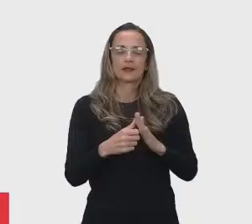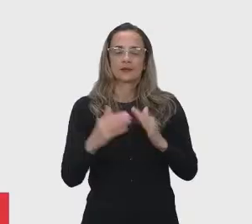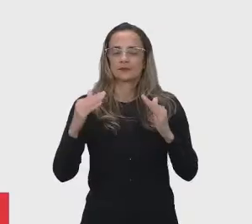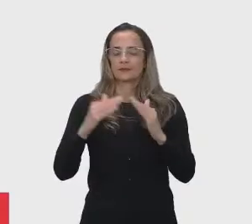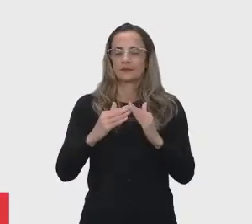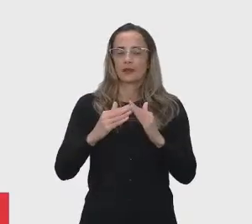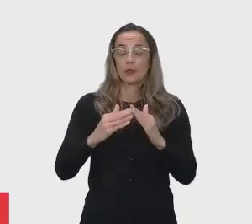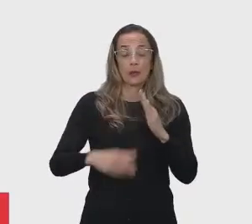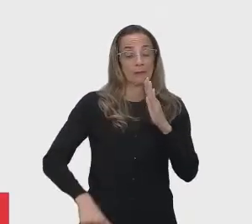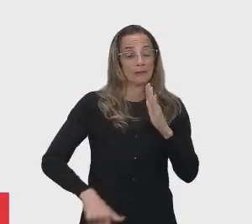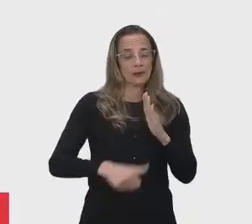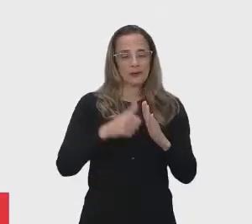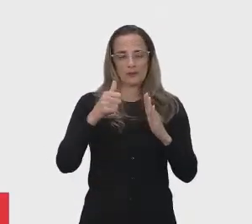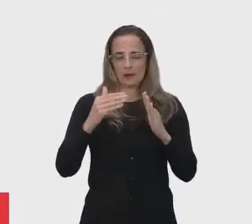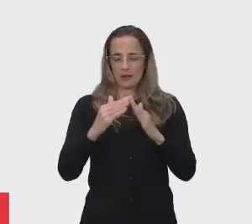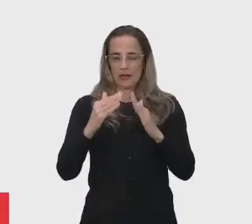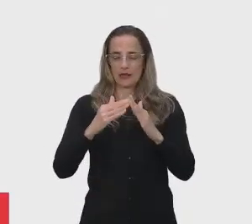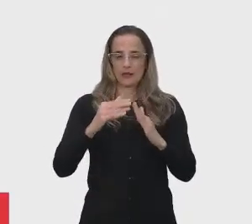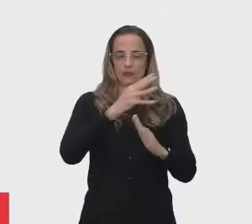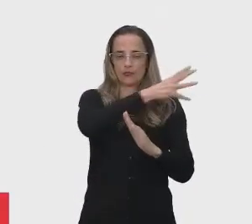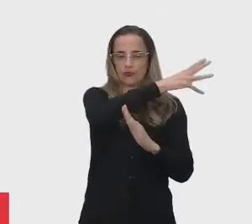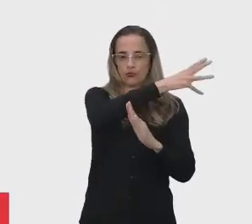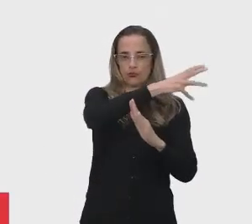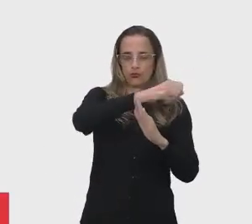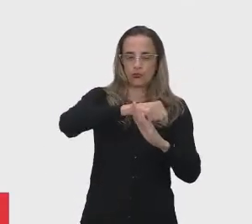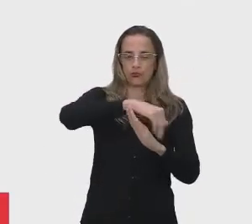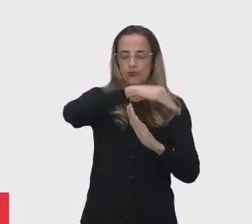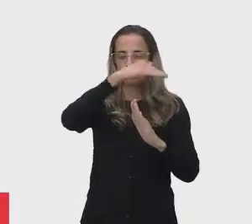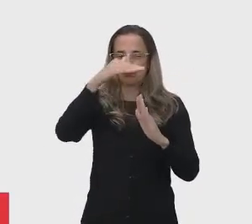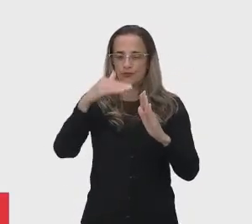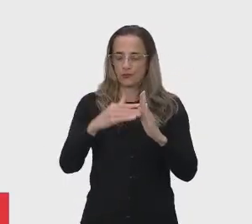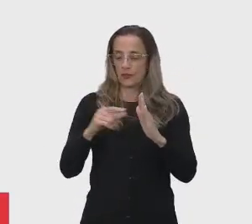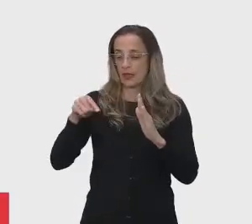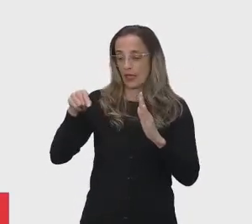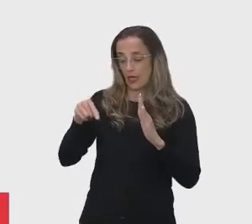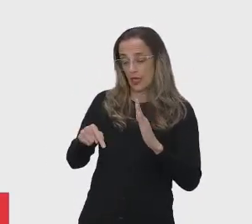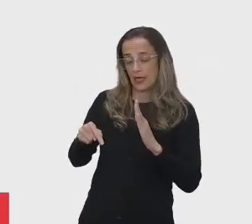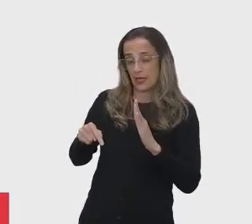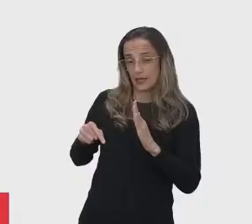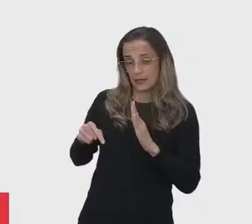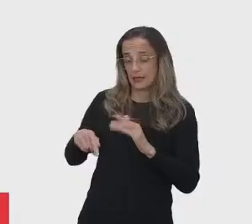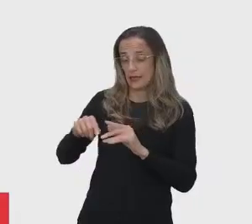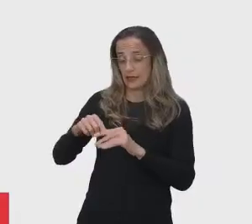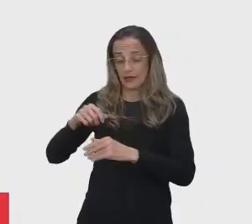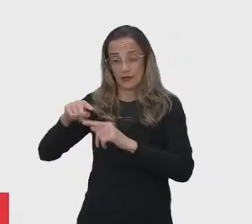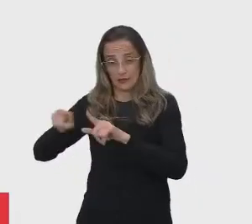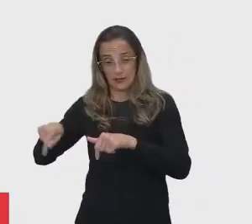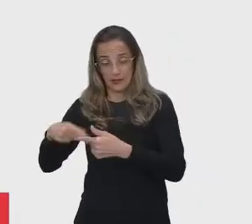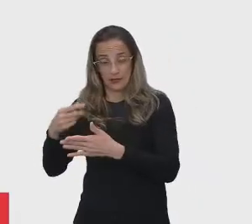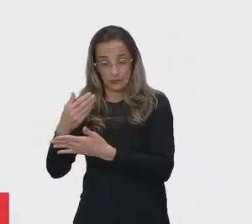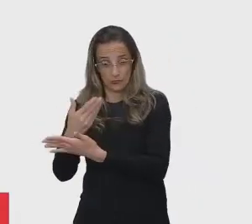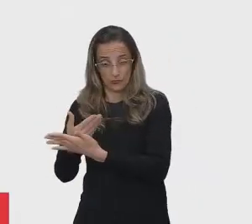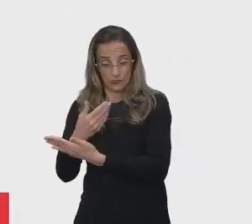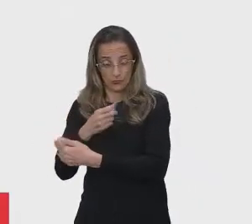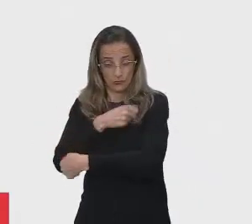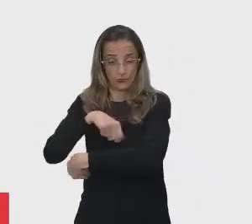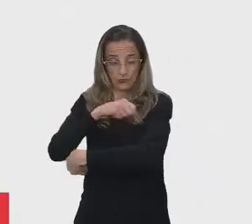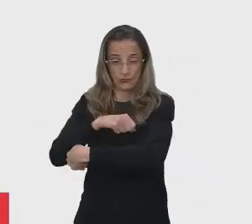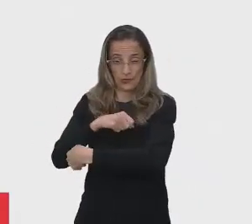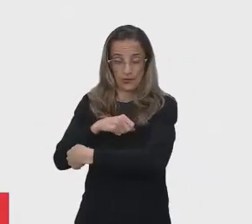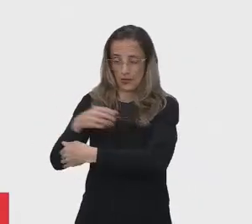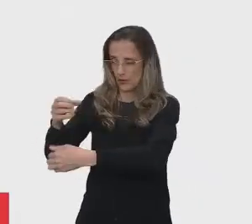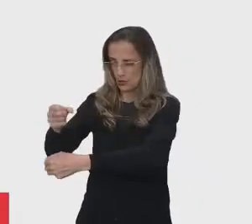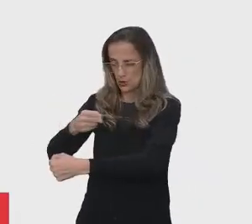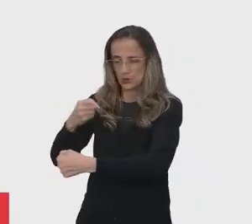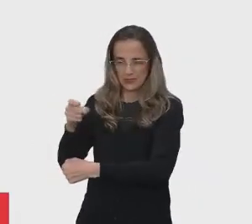sua casa. Então, a gente vai alimentar a geladeira, que vai ficar ligada 24 horas. A gente vai alimentar aquele seu